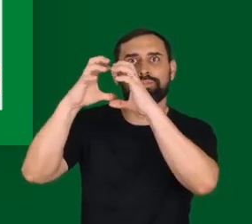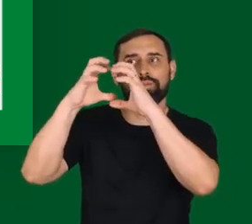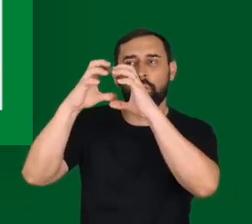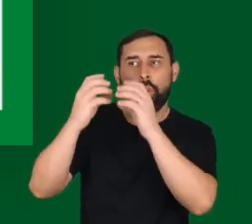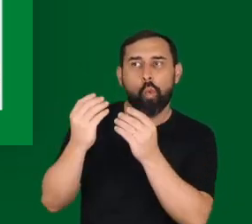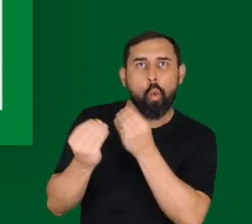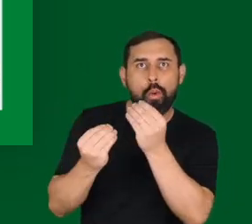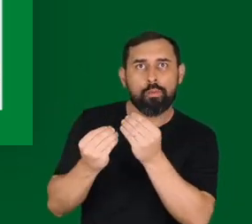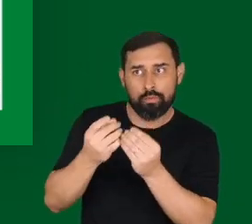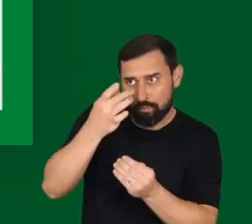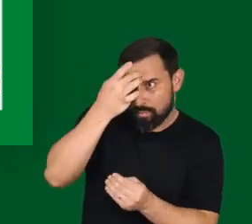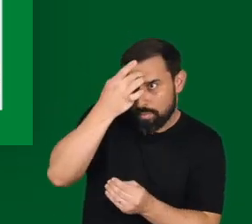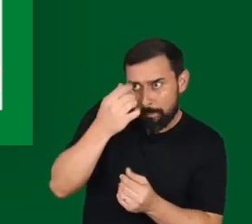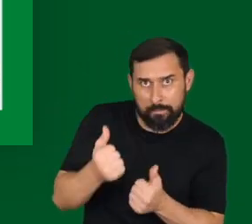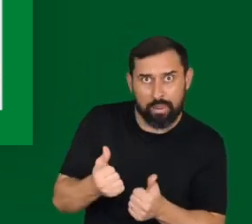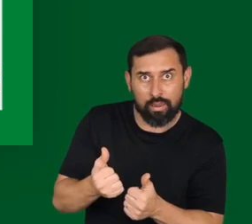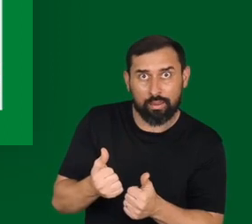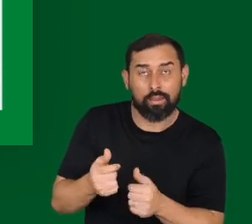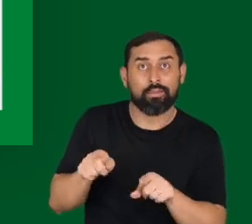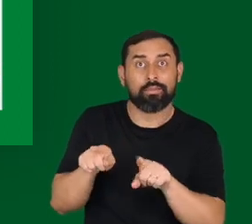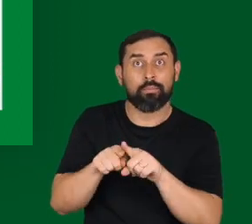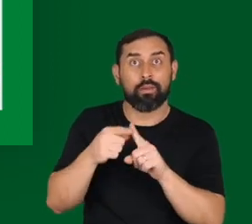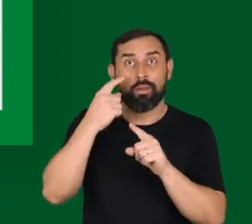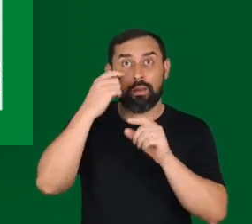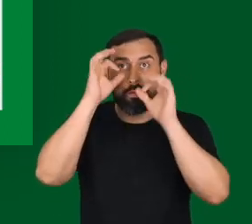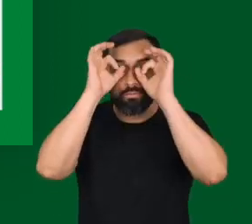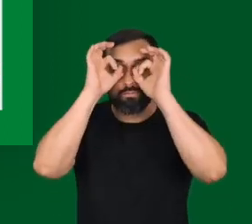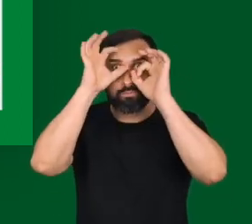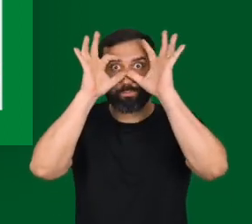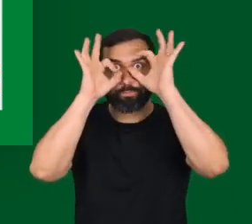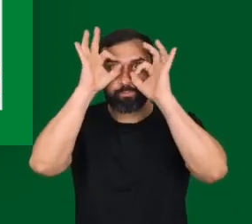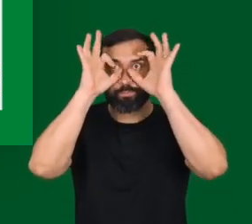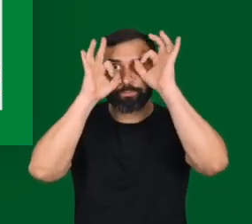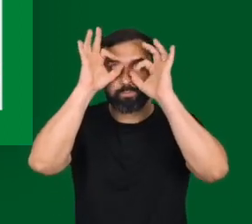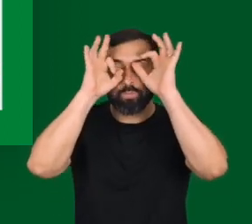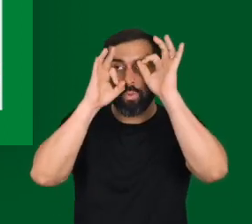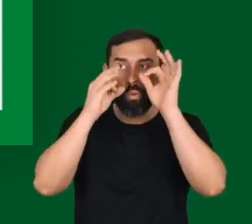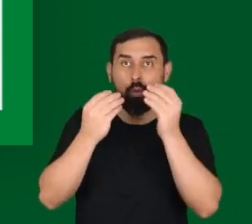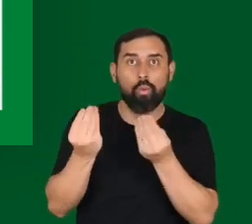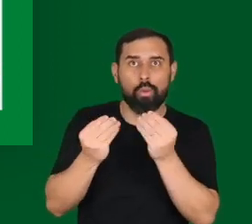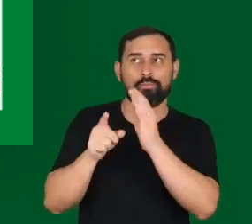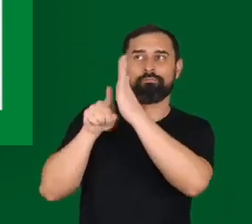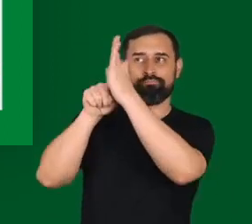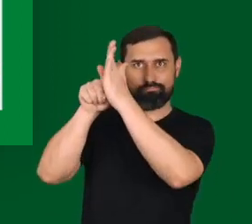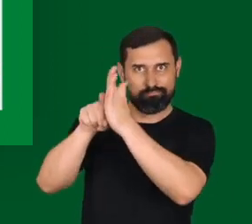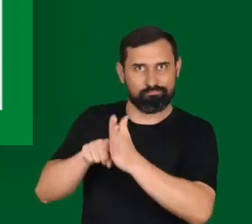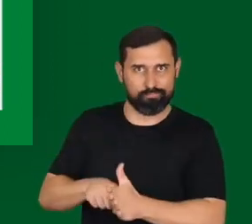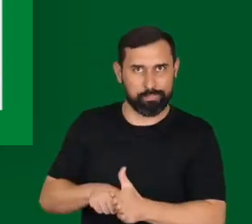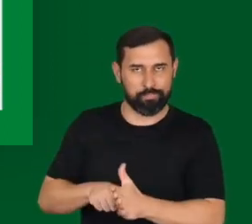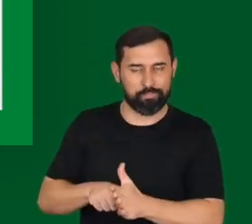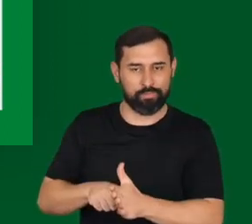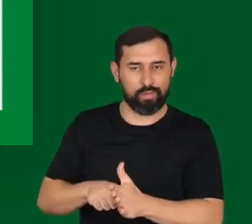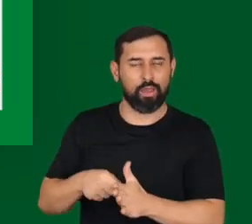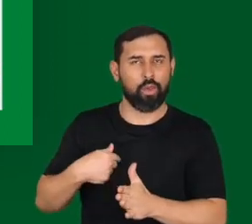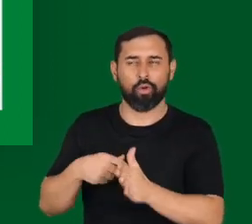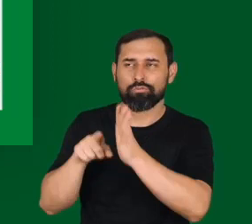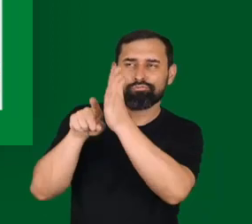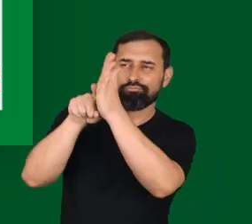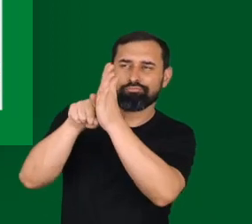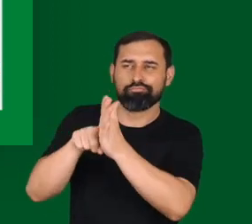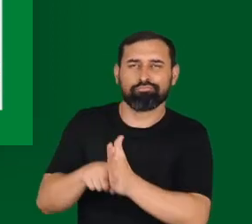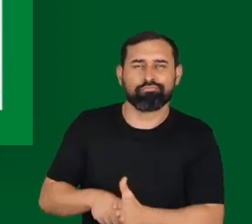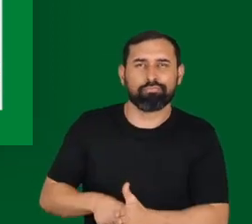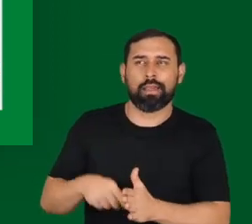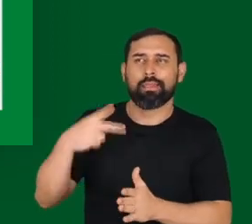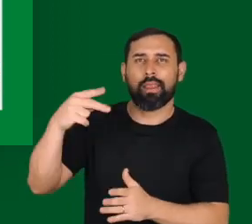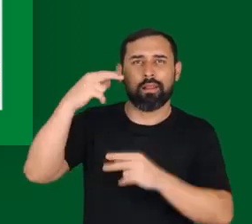de consciência, tamanho da pupila e reação pupilar do doente. Então, na avaliação neurológica, o que